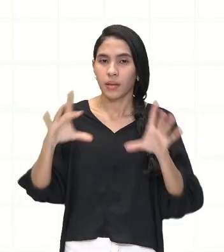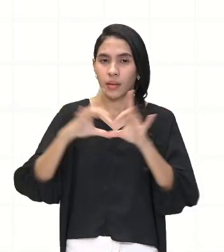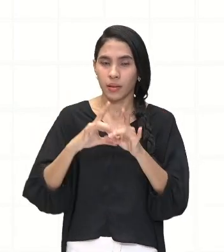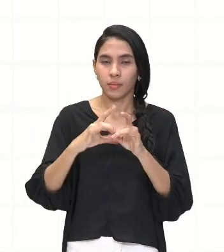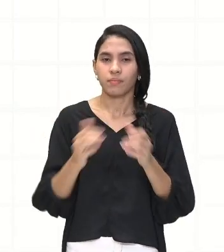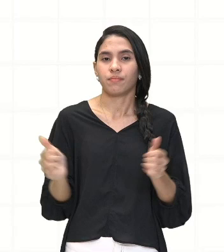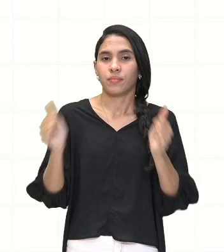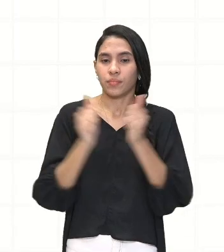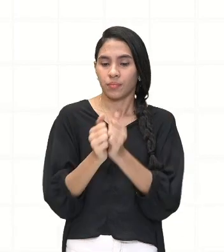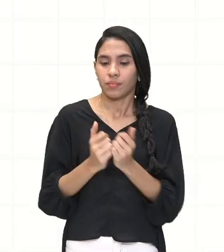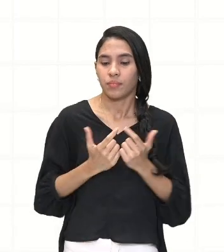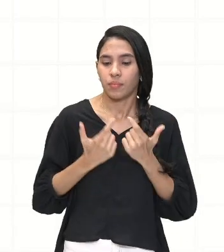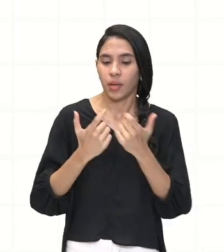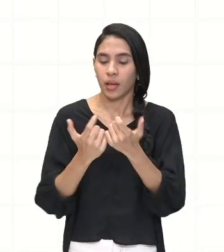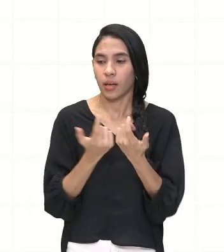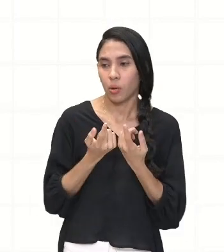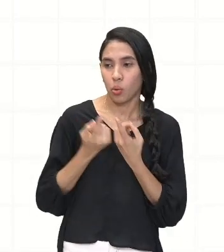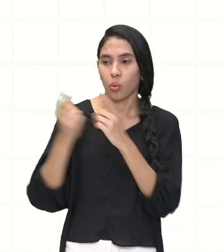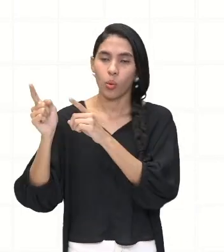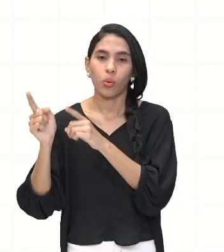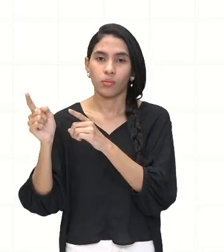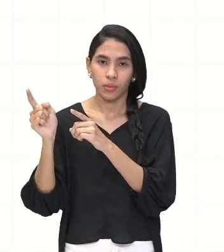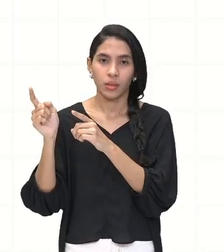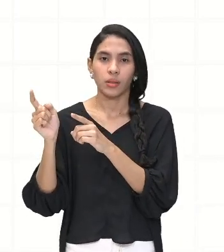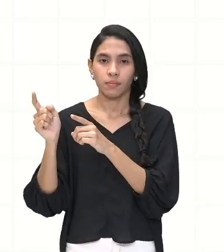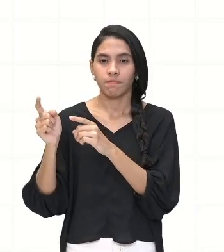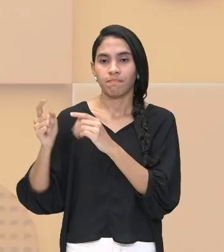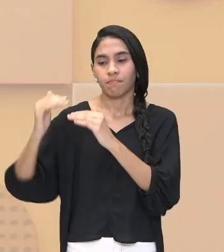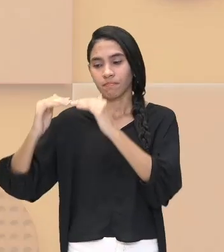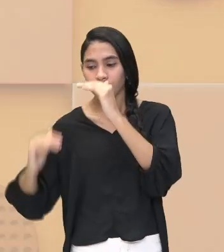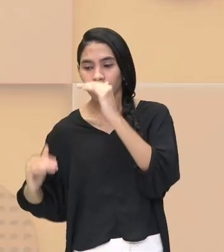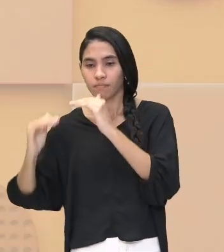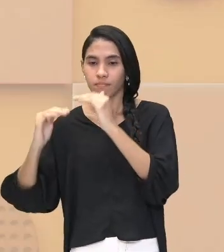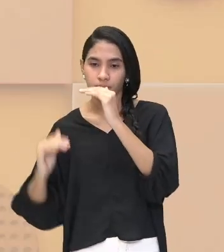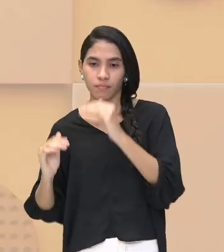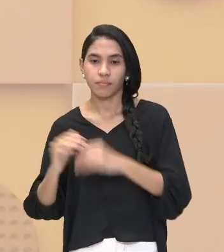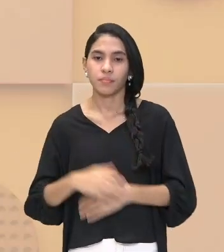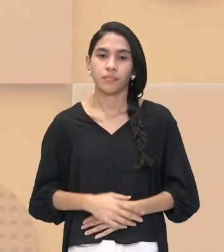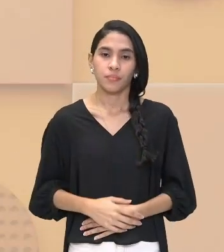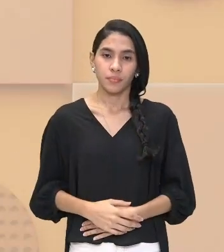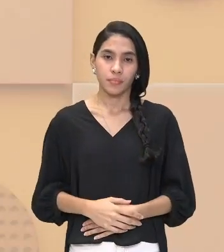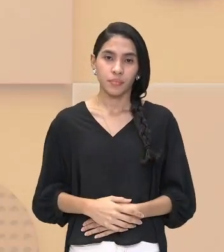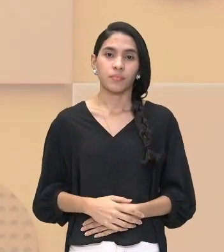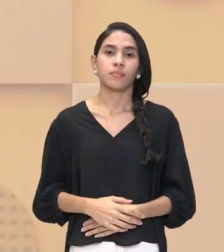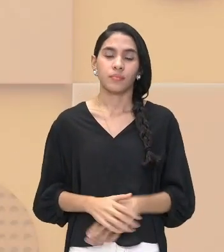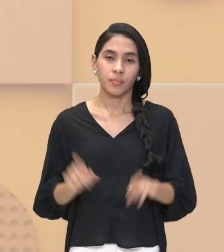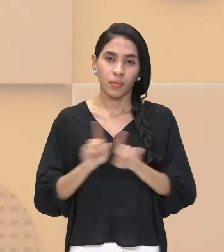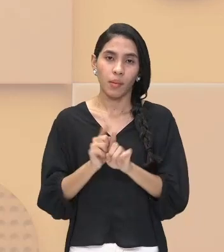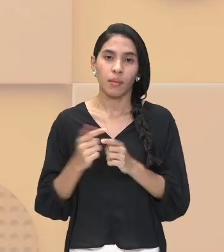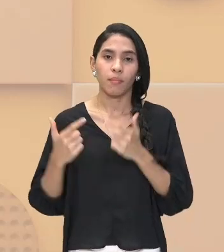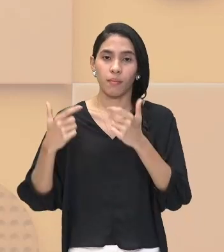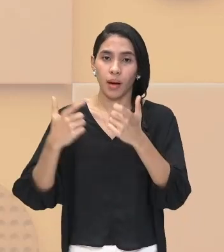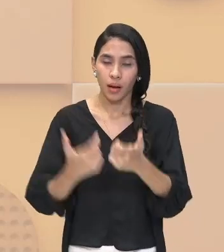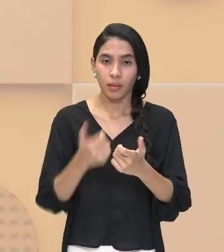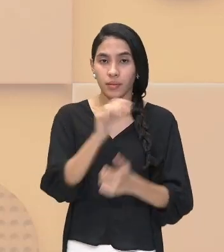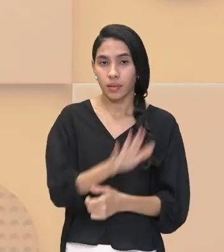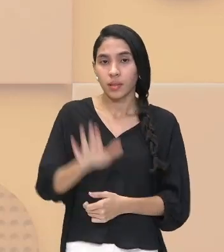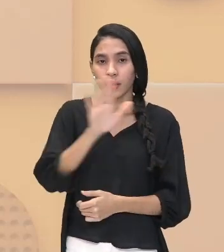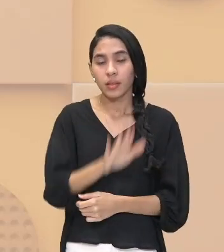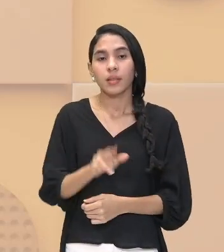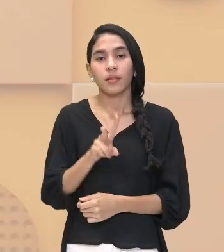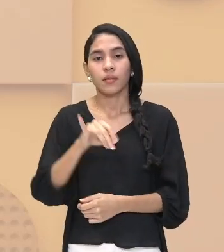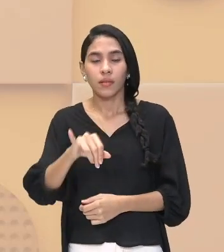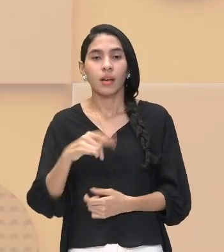lutar contra as nações que os subjugavam. E essas disputas nacionalistas vão levar